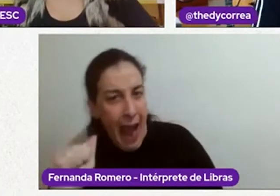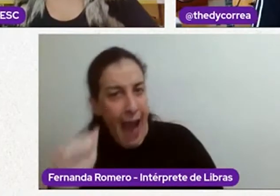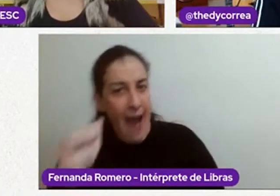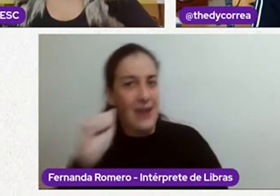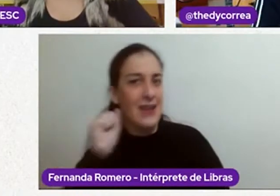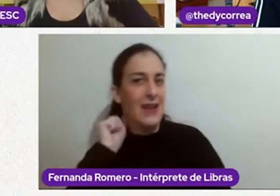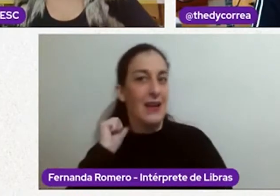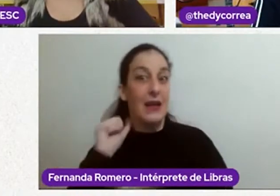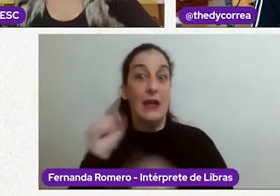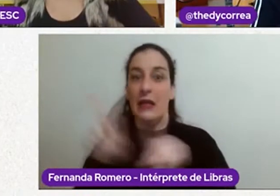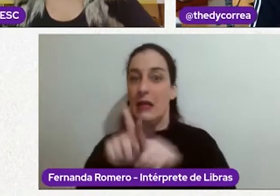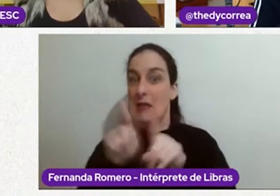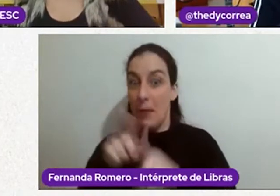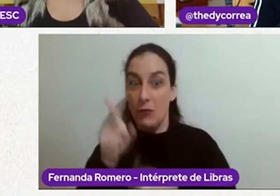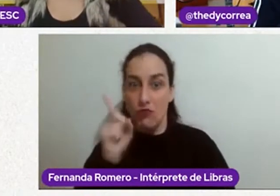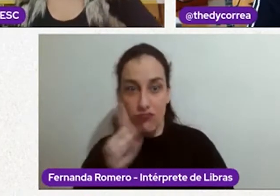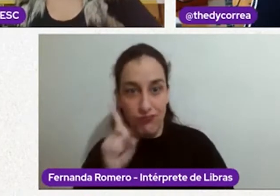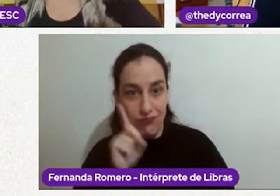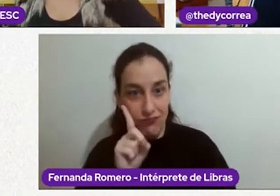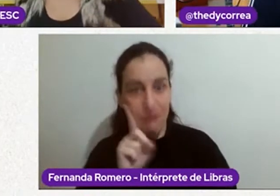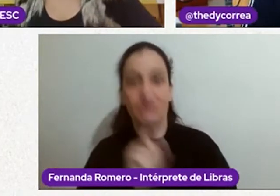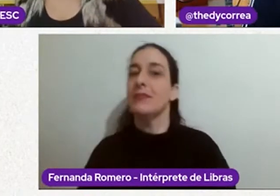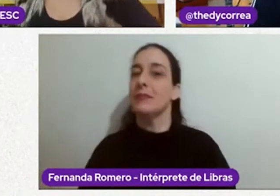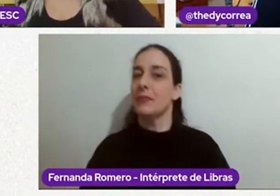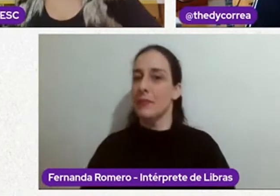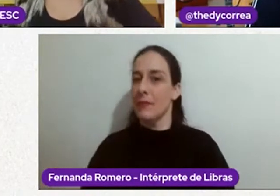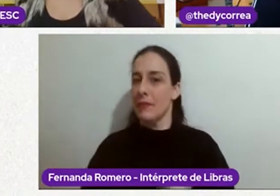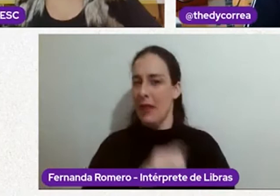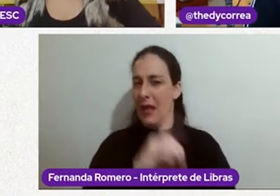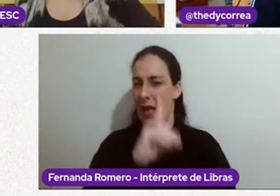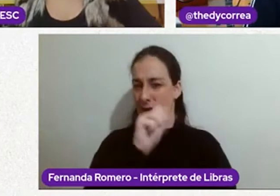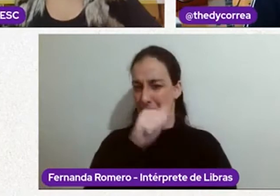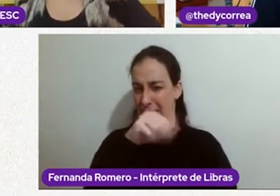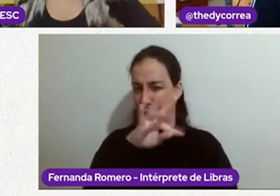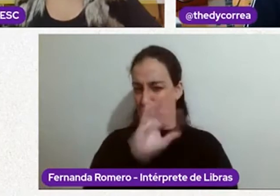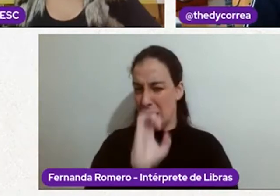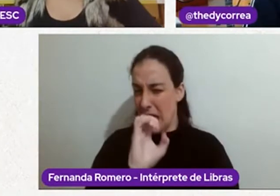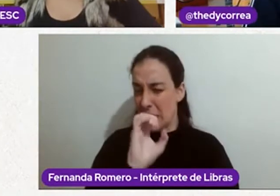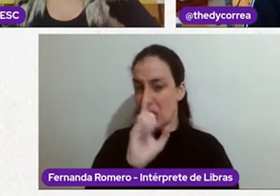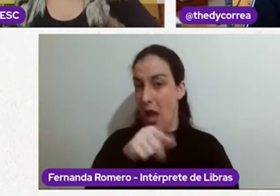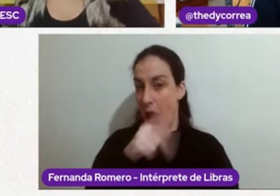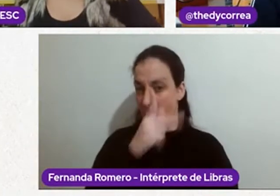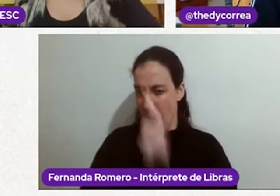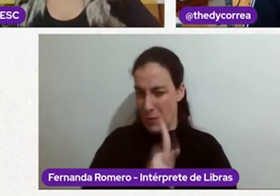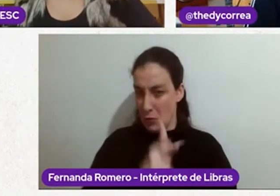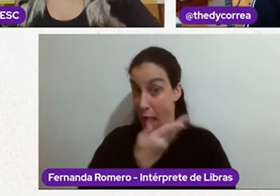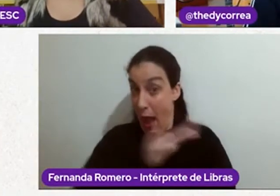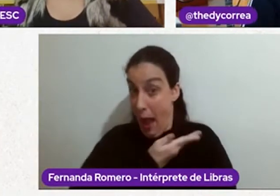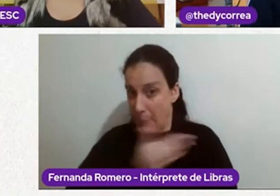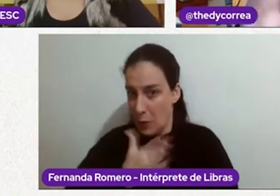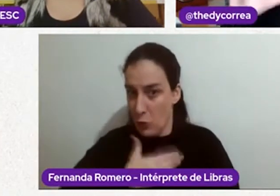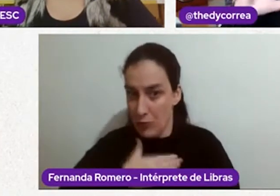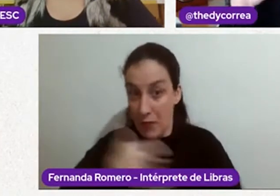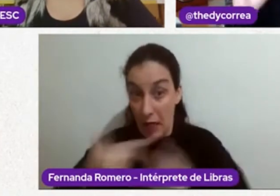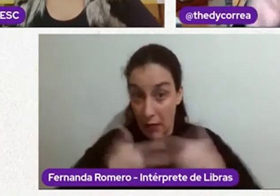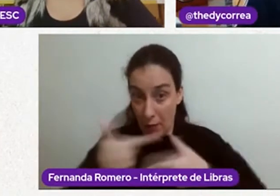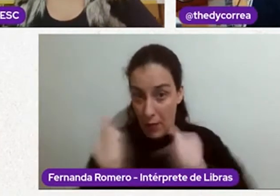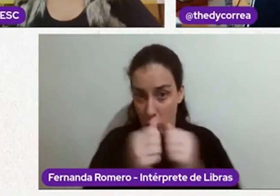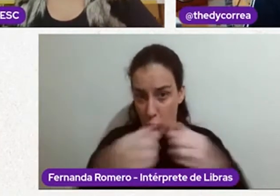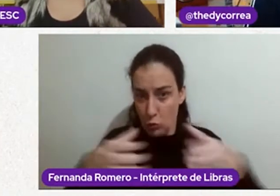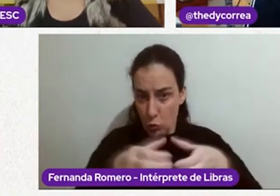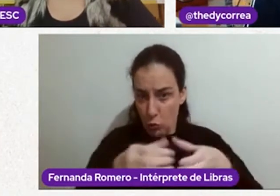também americana. O Dante Longo, que é um cara que é meu amigo de infância e trabalha com nenhum de nós, ele fez uma